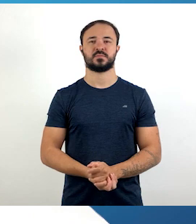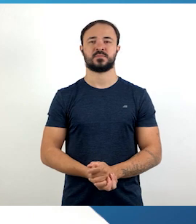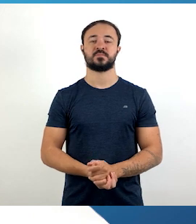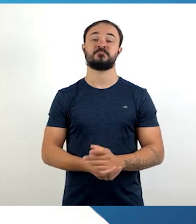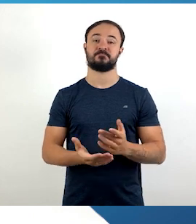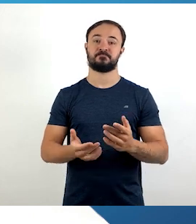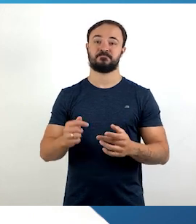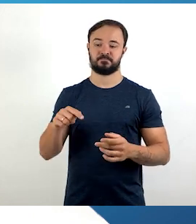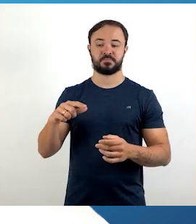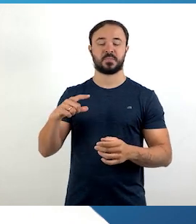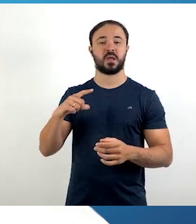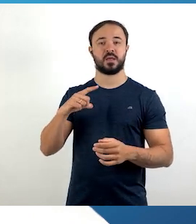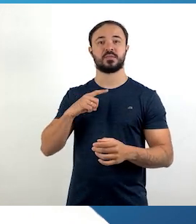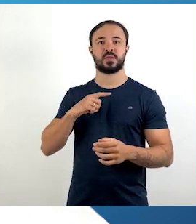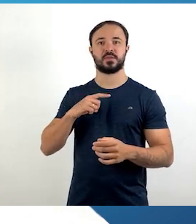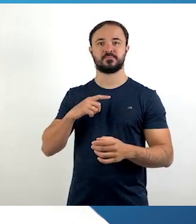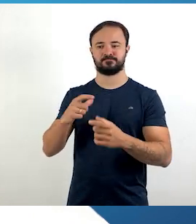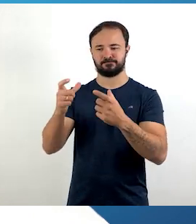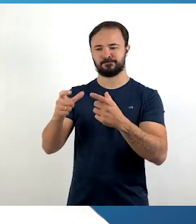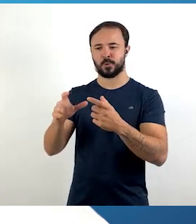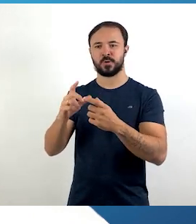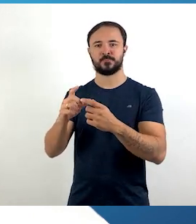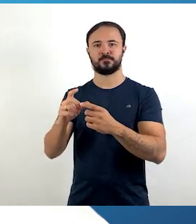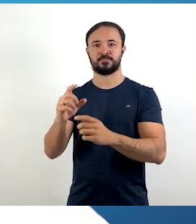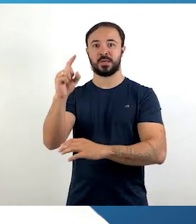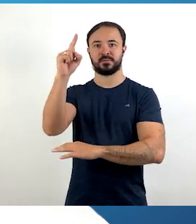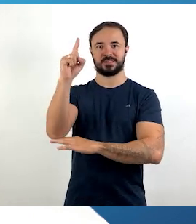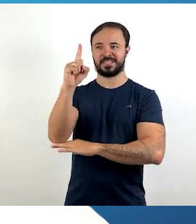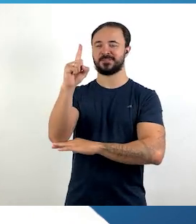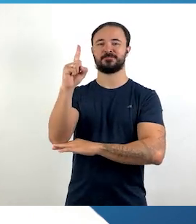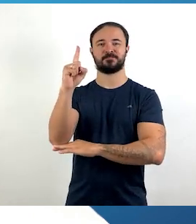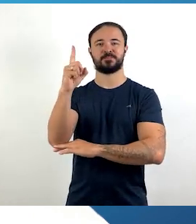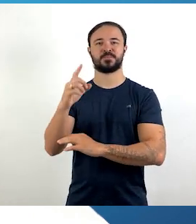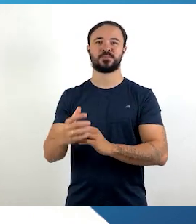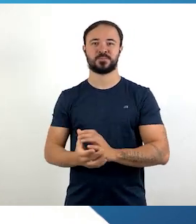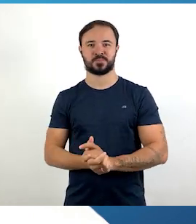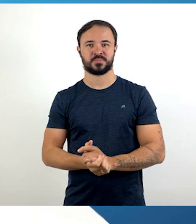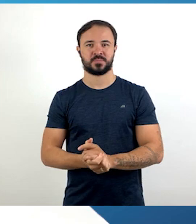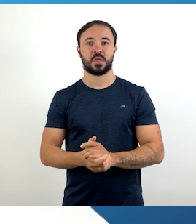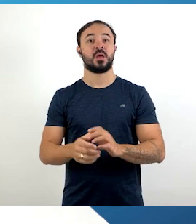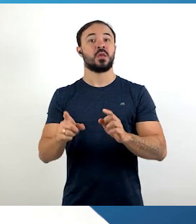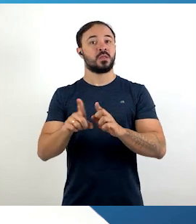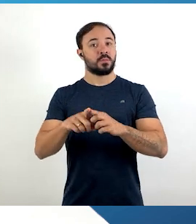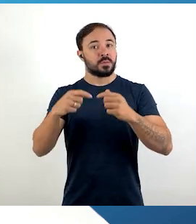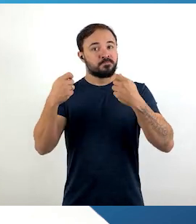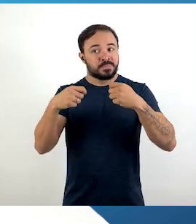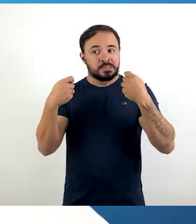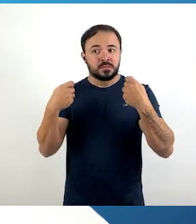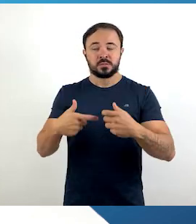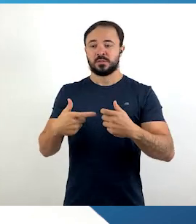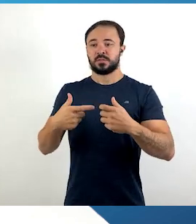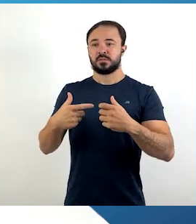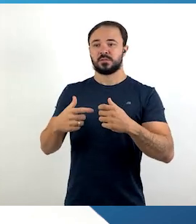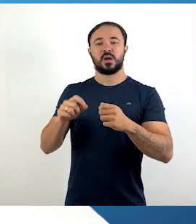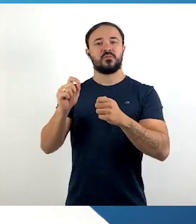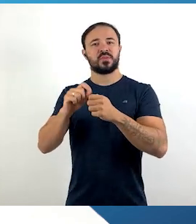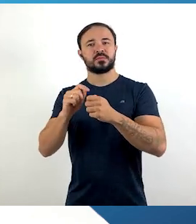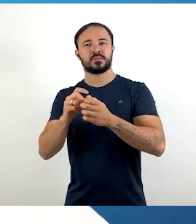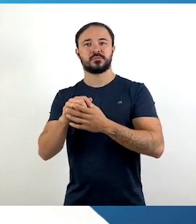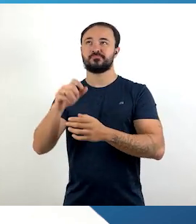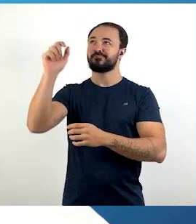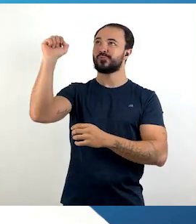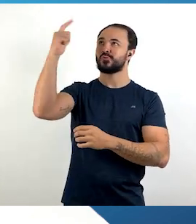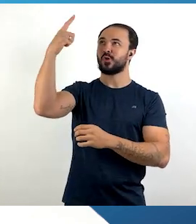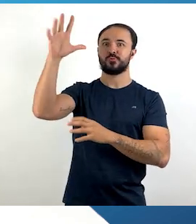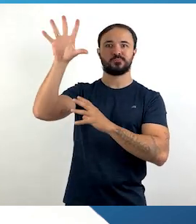E aqui nós temos a parte onde vai sustentar a nossa antena. Além do mais, é preciso formar a estrutura que vai nos remeter aos painéis solares